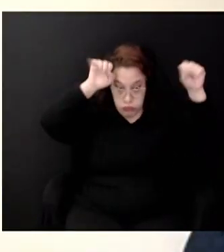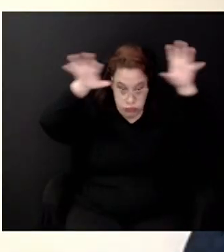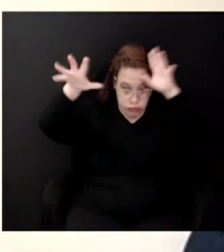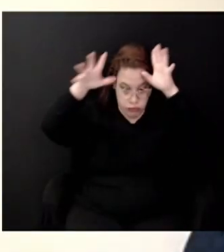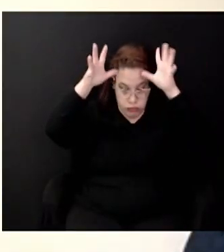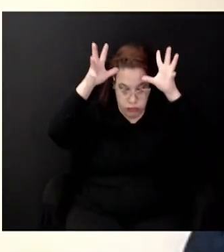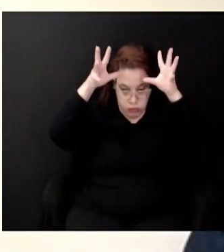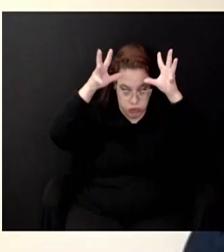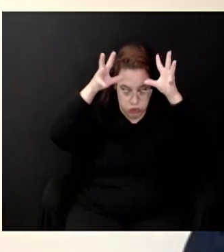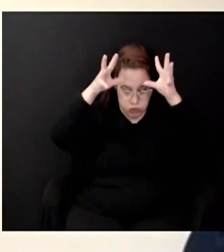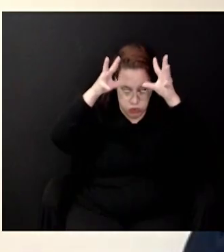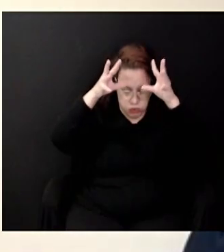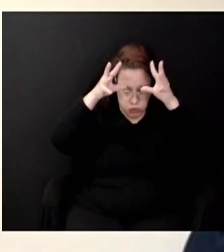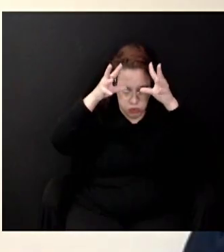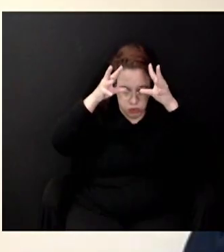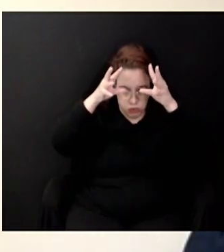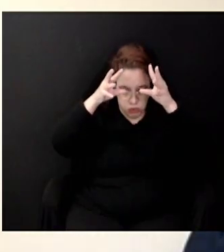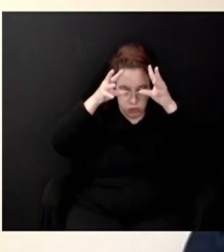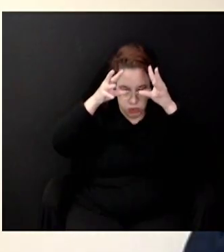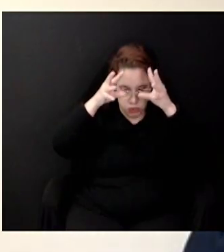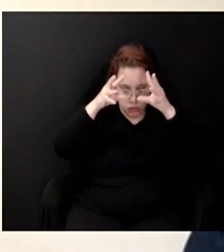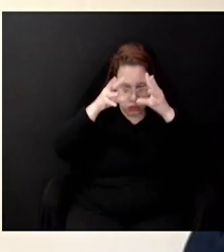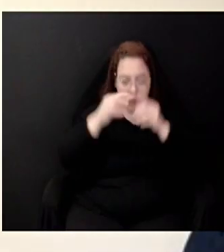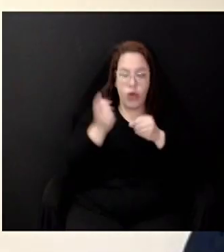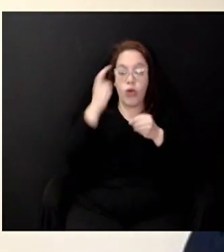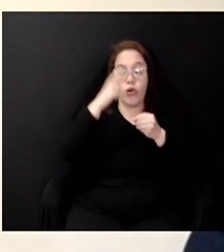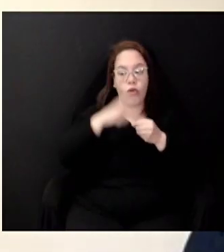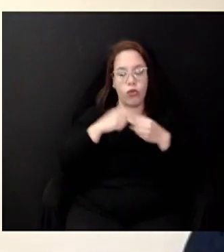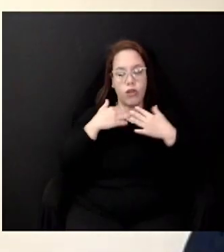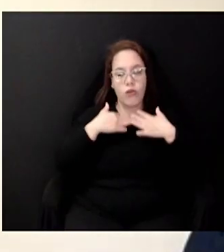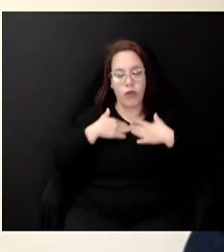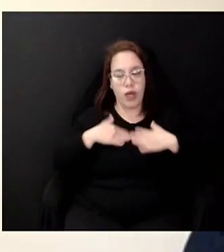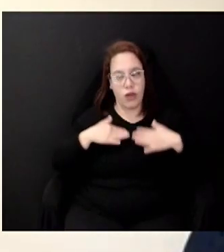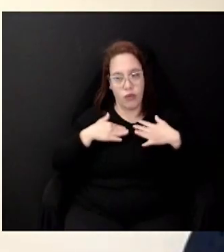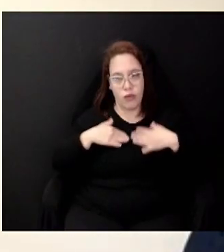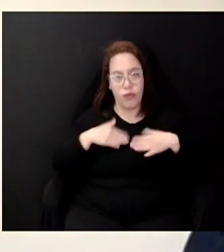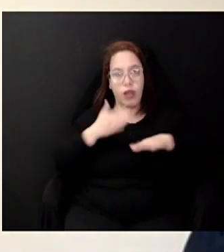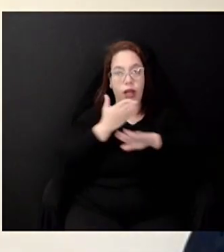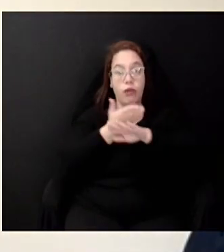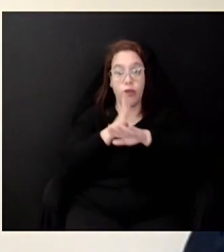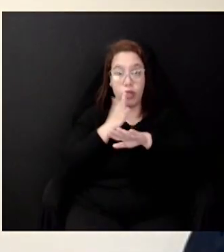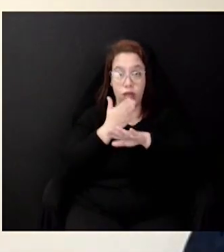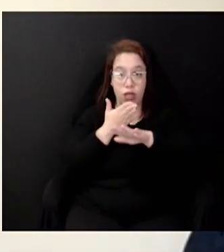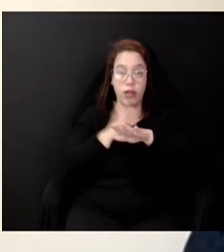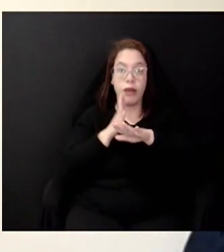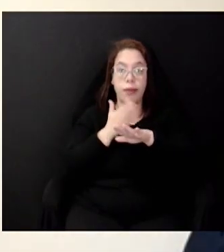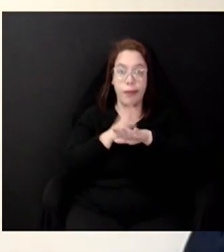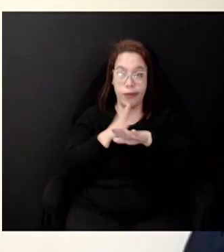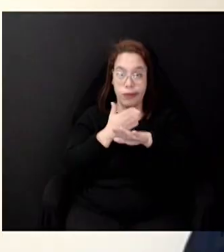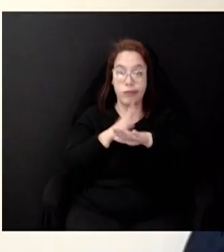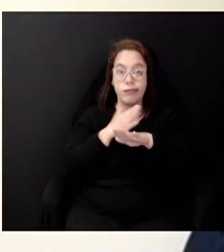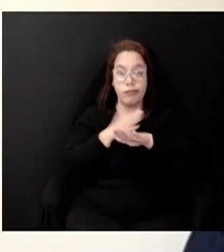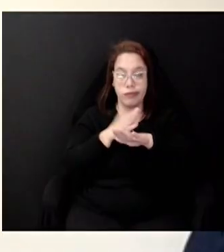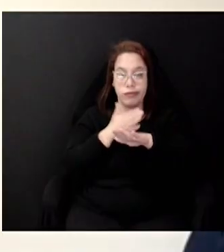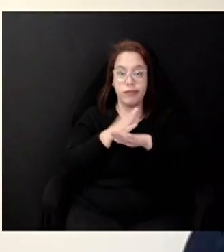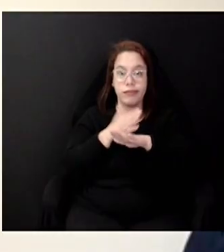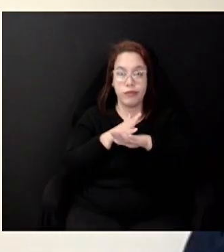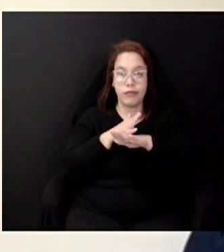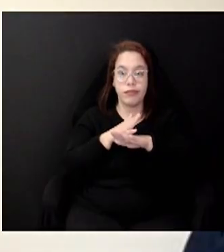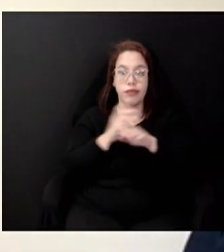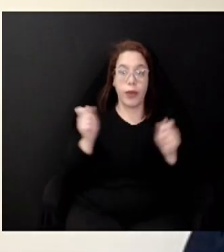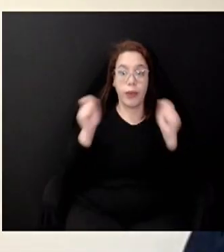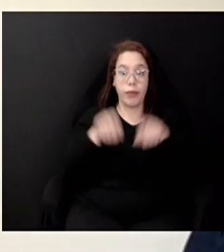voada e voltar. Então é um treino, né? Só que assim, é possível tentar ir fazendo